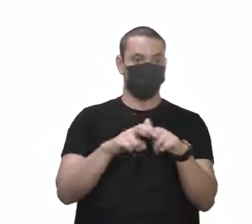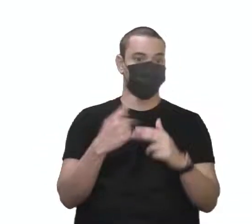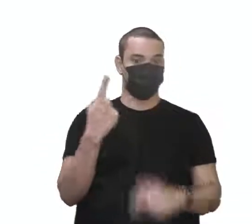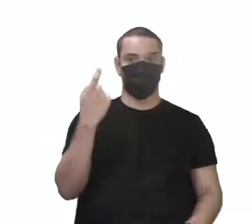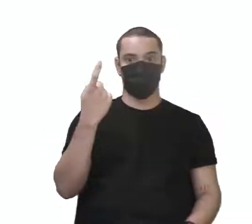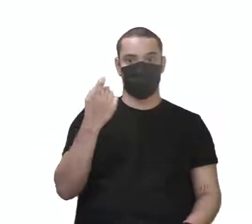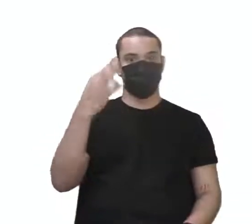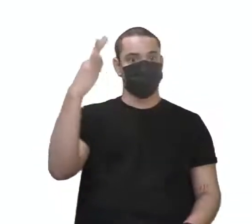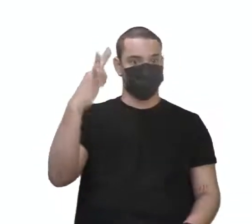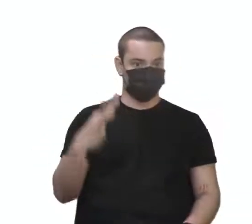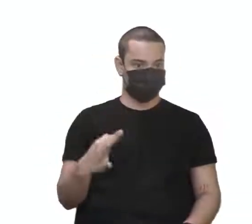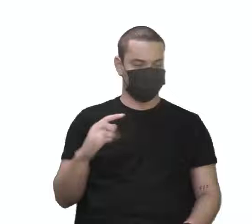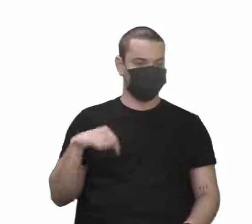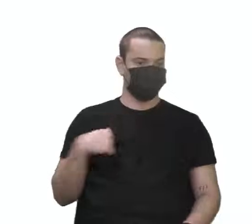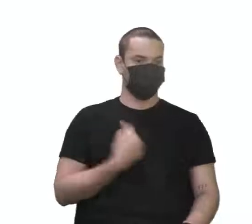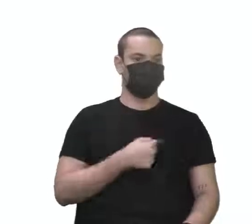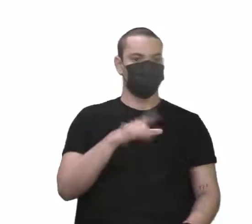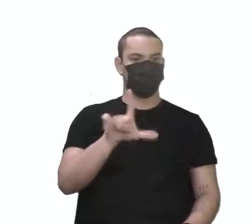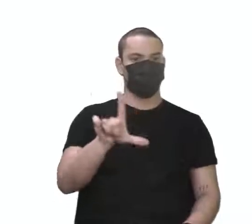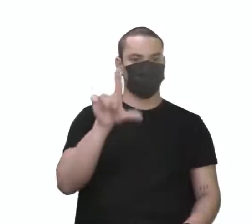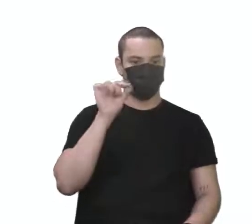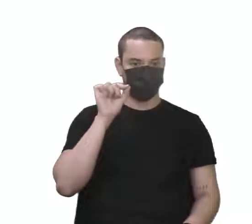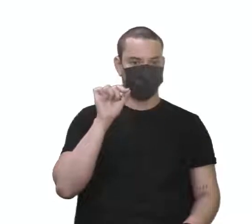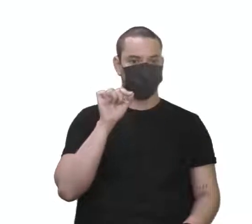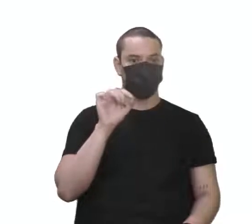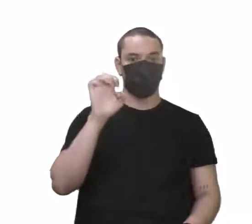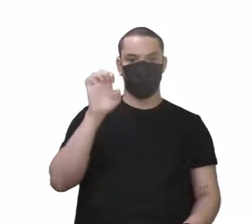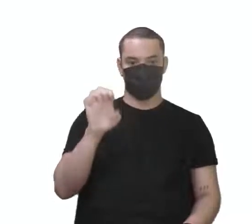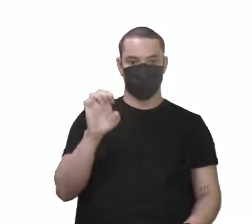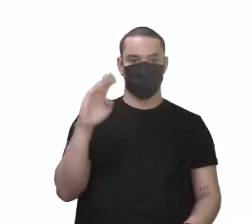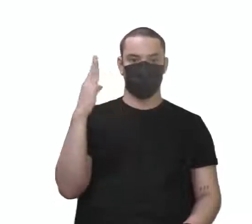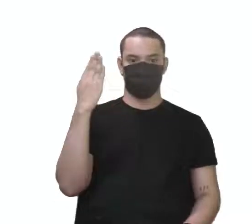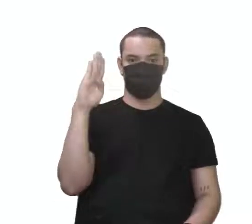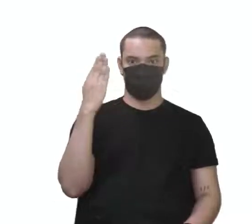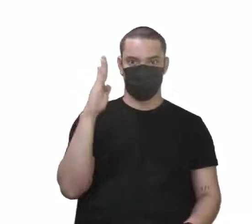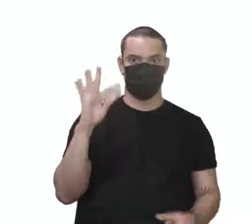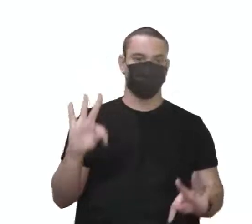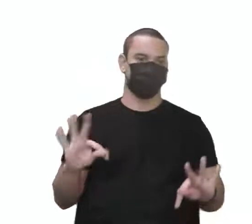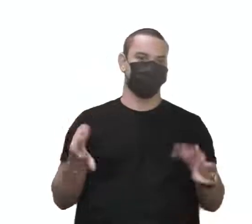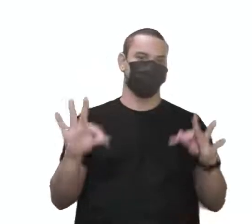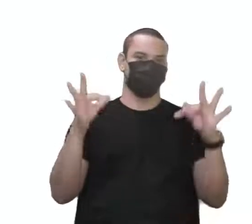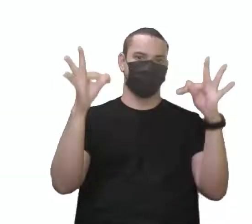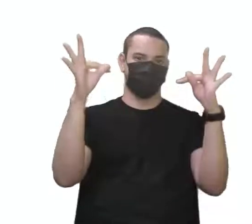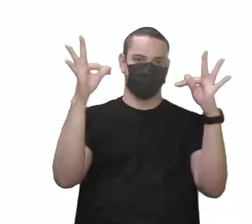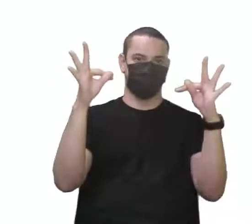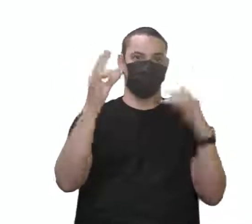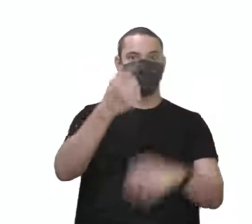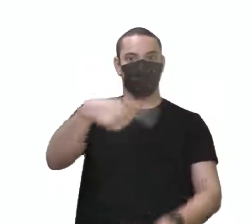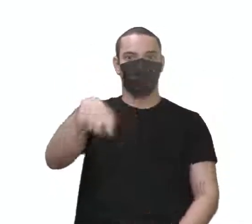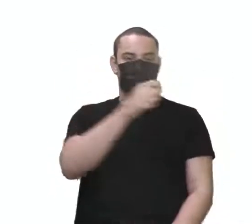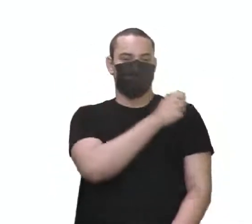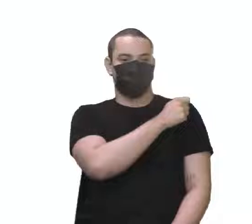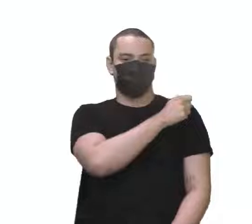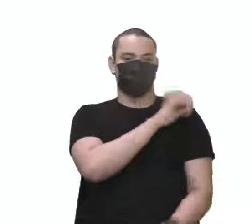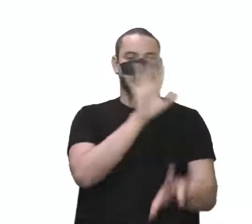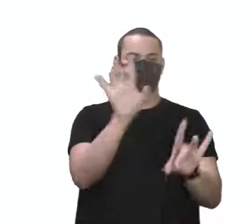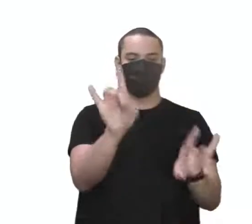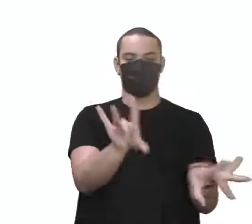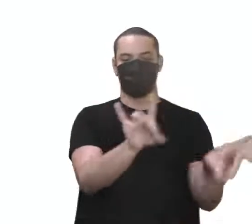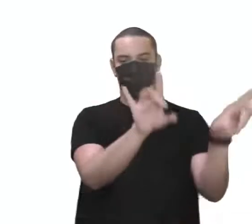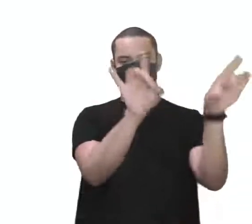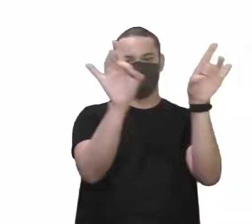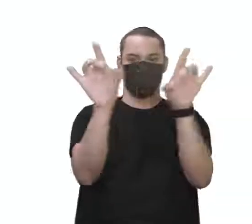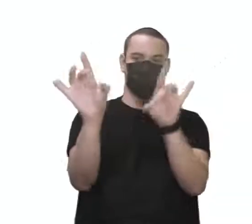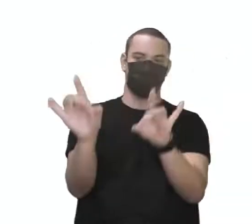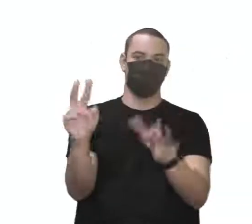única que a gente vai ter aí de opção é a letra E, de especiais, de alunos maravilhosos aí,